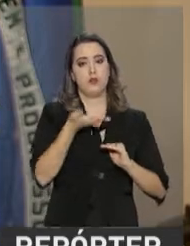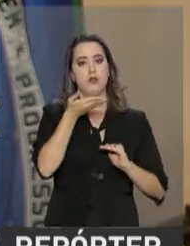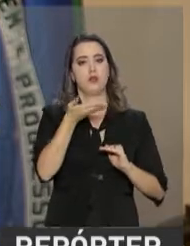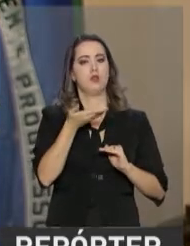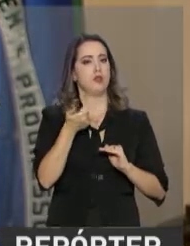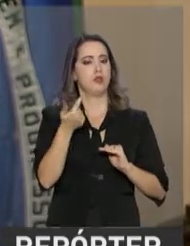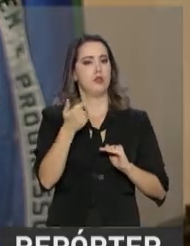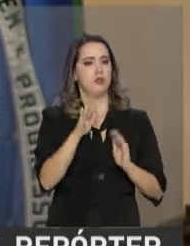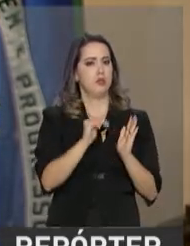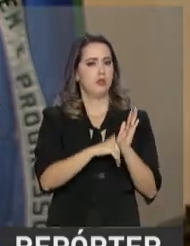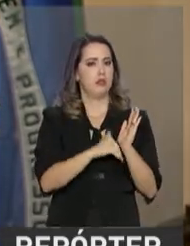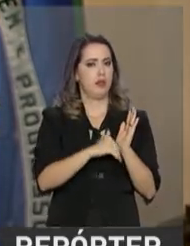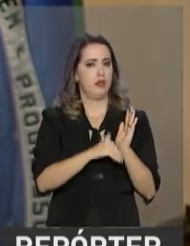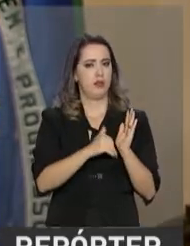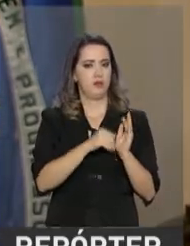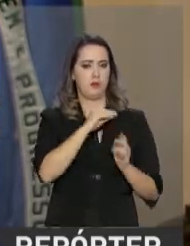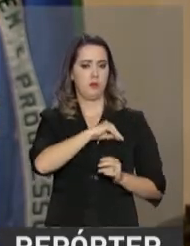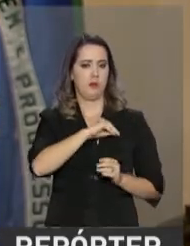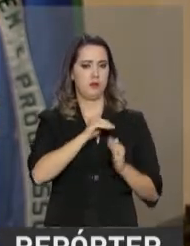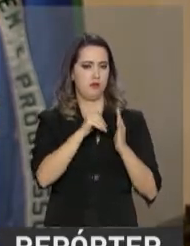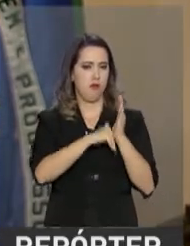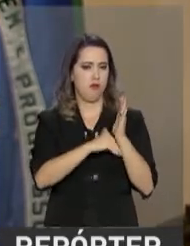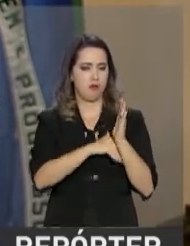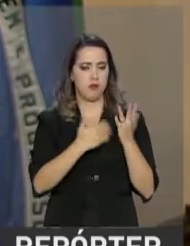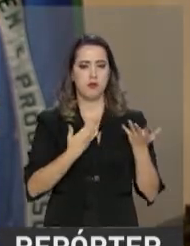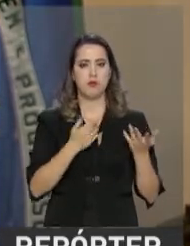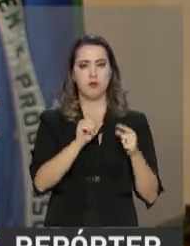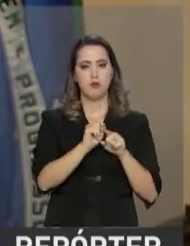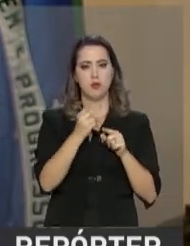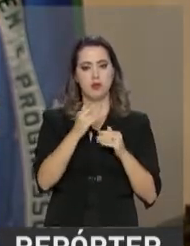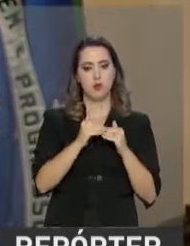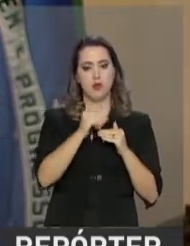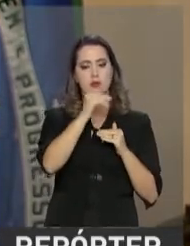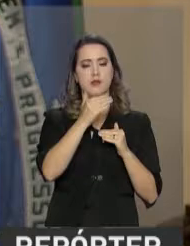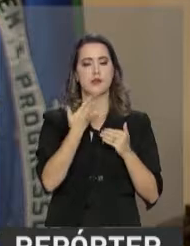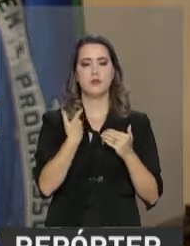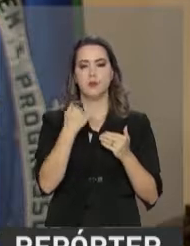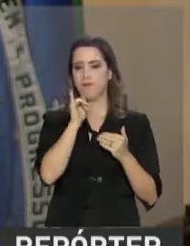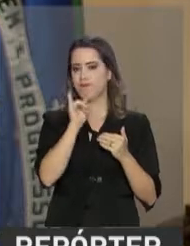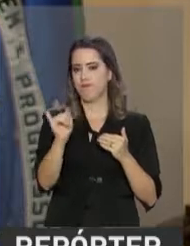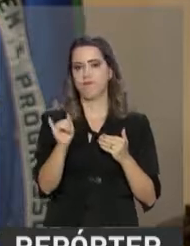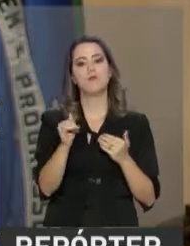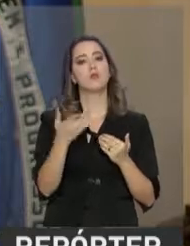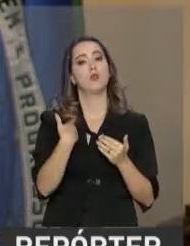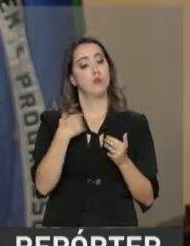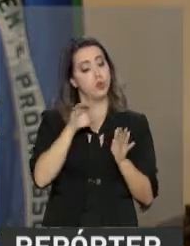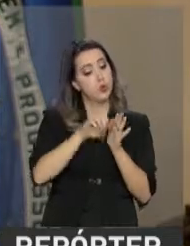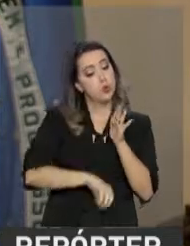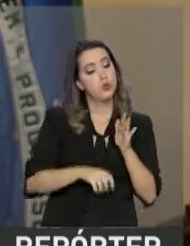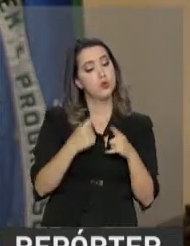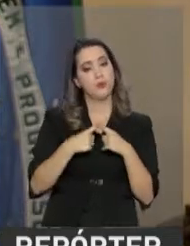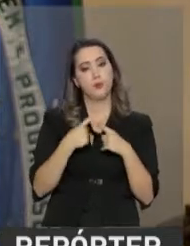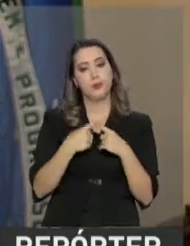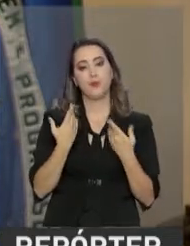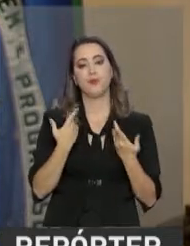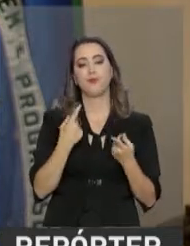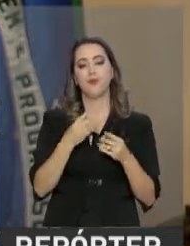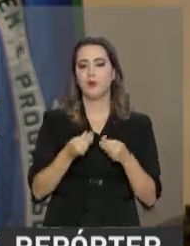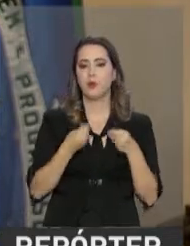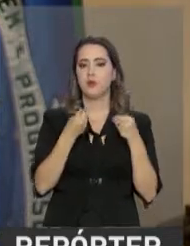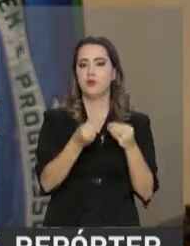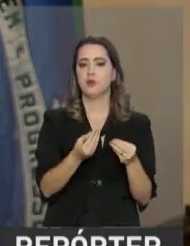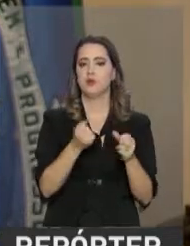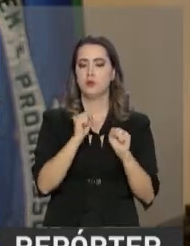obtida ou seja a maior do que o critério de elegibilidade foram retiradas do bolsa família dando